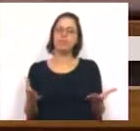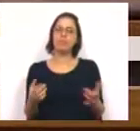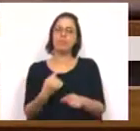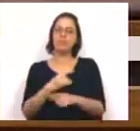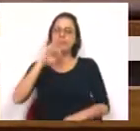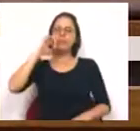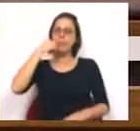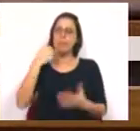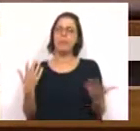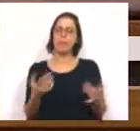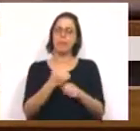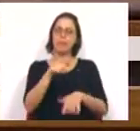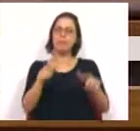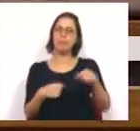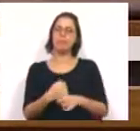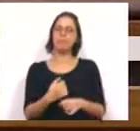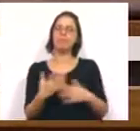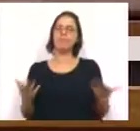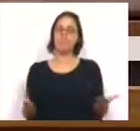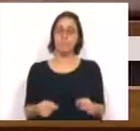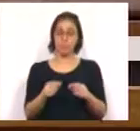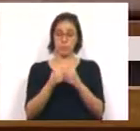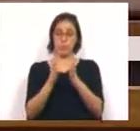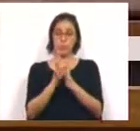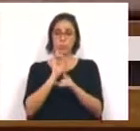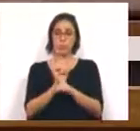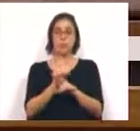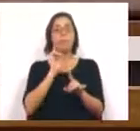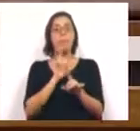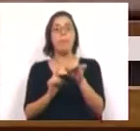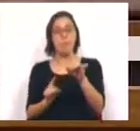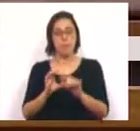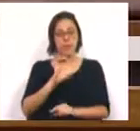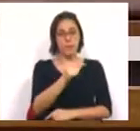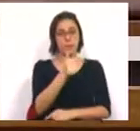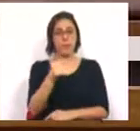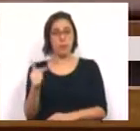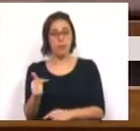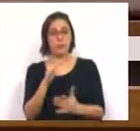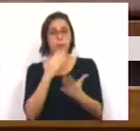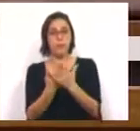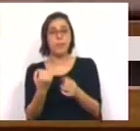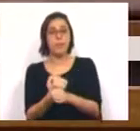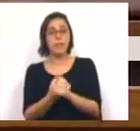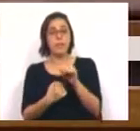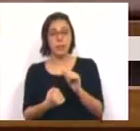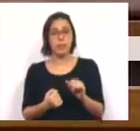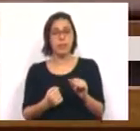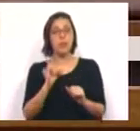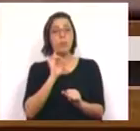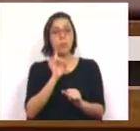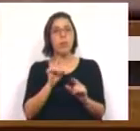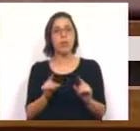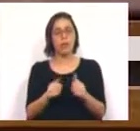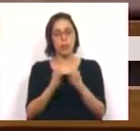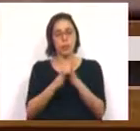como lesiva para os trabalhadores. Ora, perante tudo isto, importa que os CTT prestem um serviço de qualidade